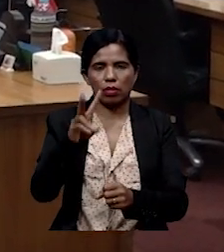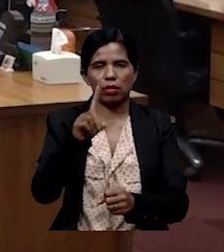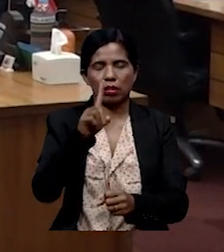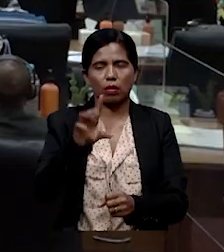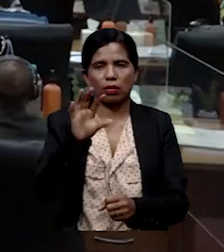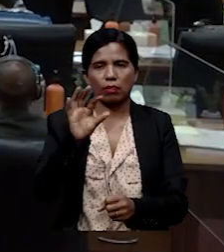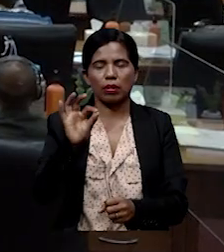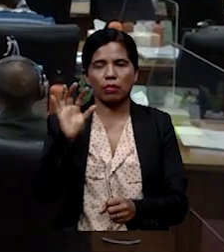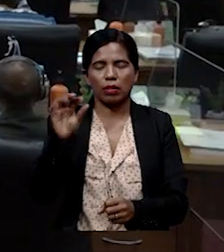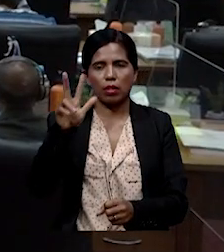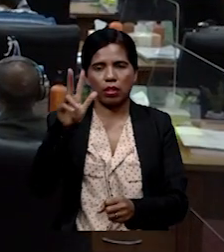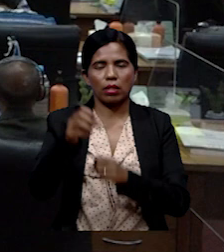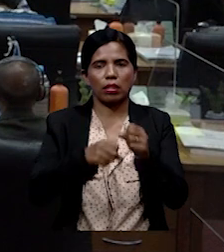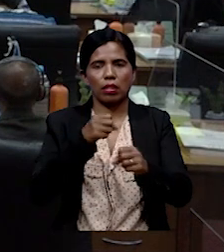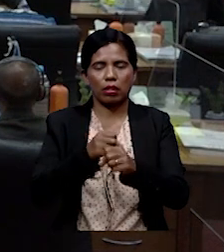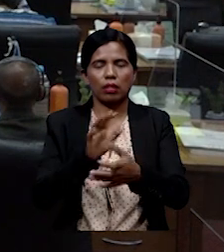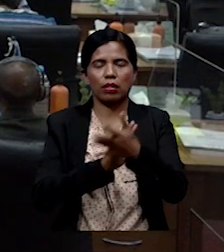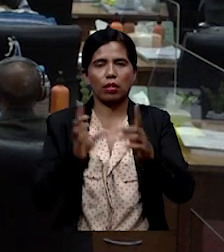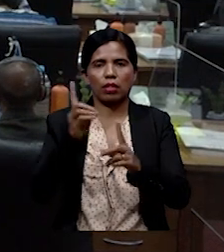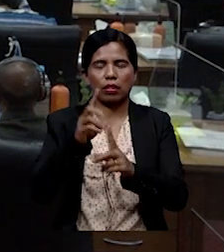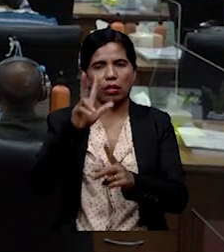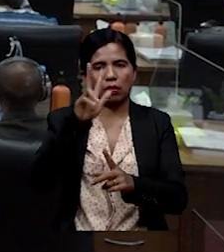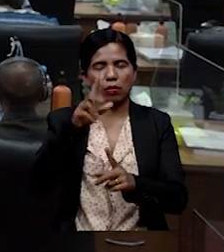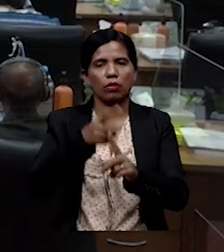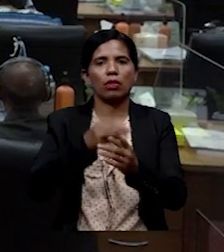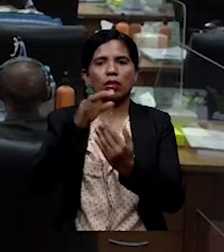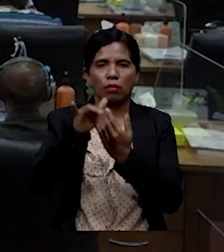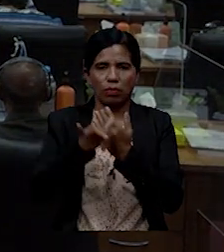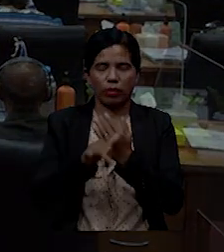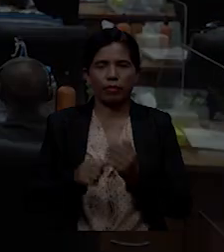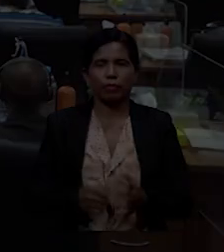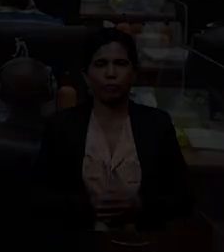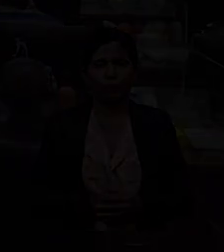nebe karatinan celebra e loron tolu fulang mayu. Elugayo, Yemen.